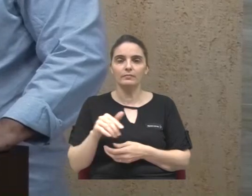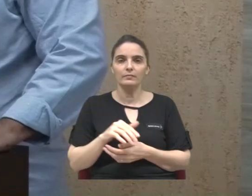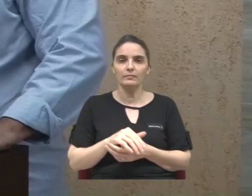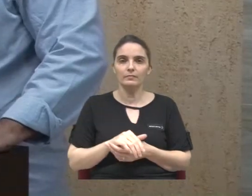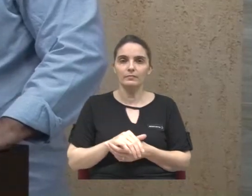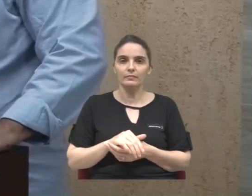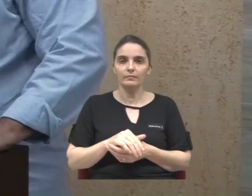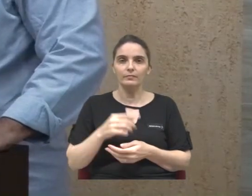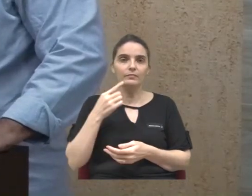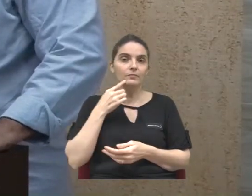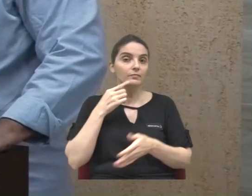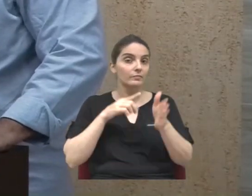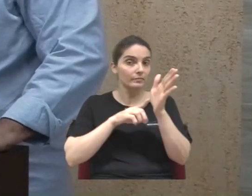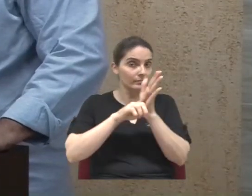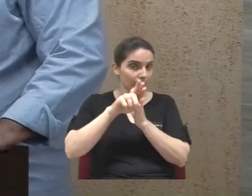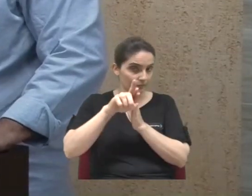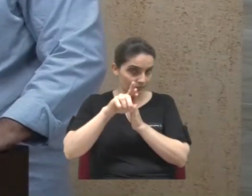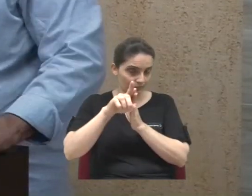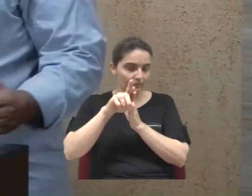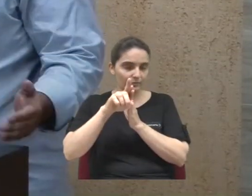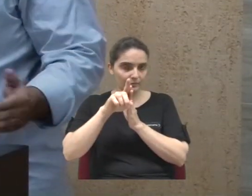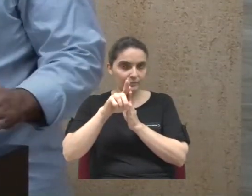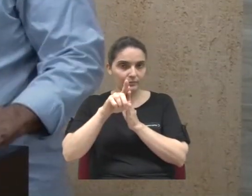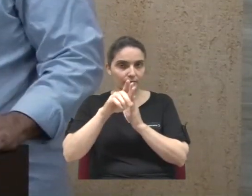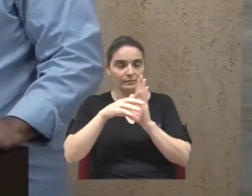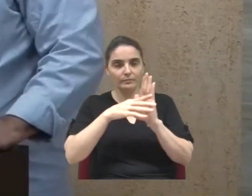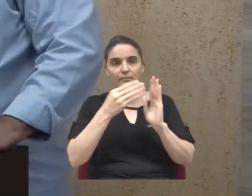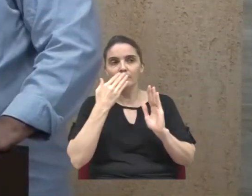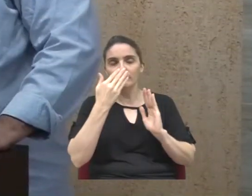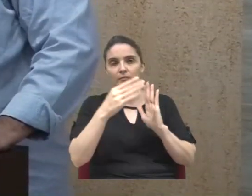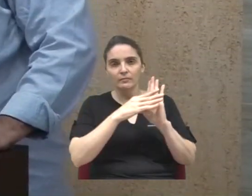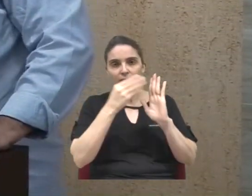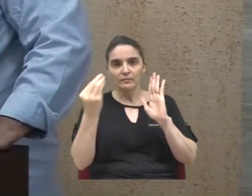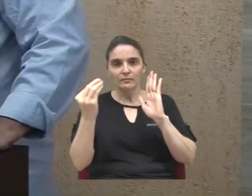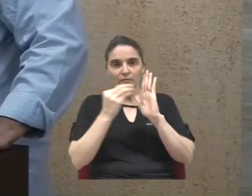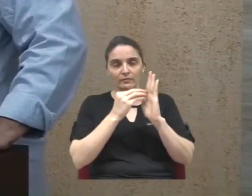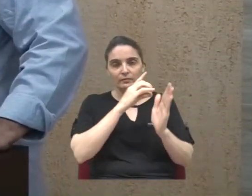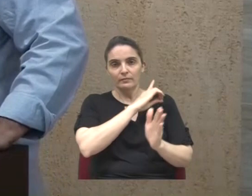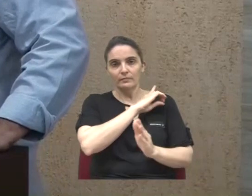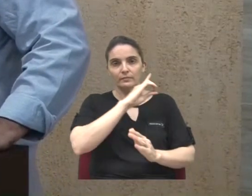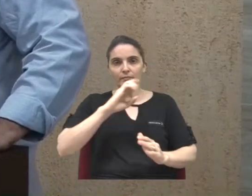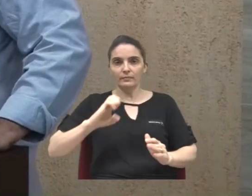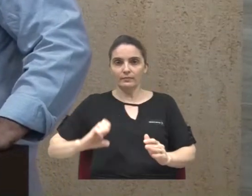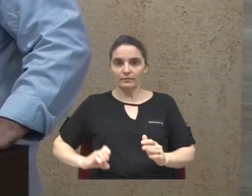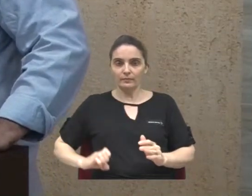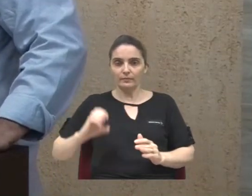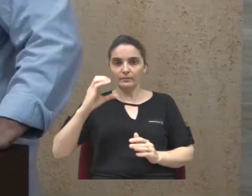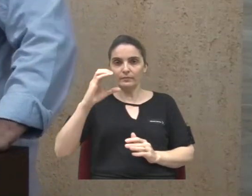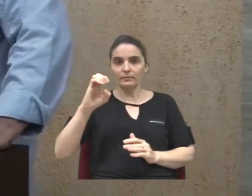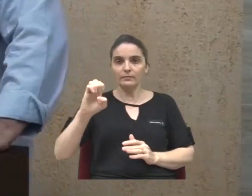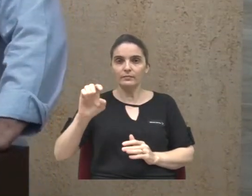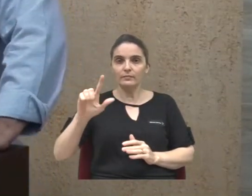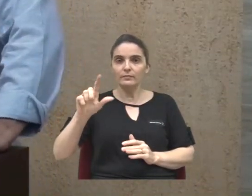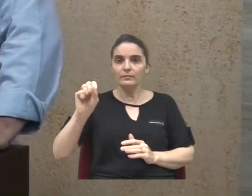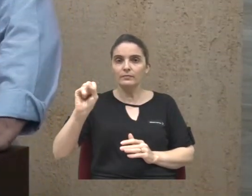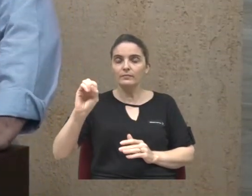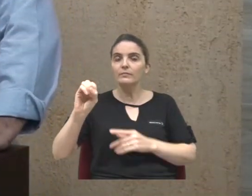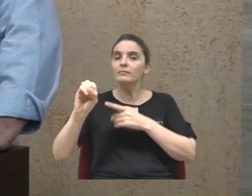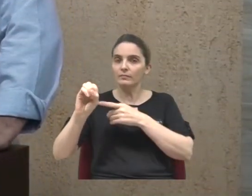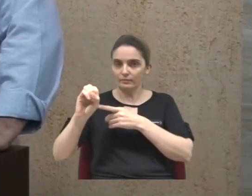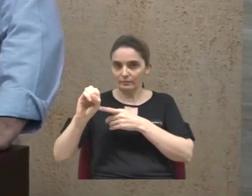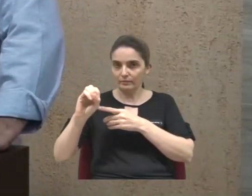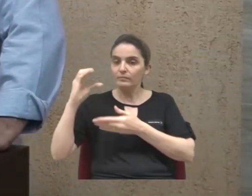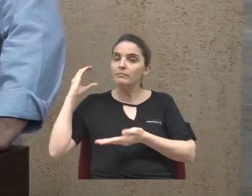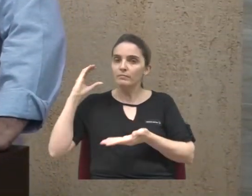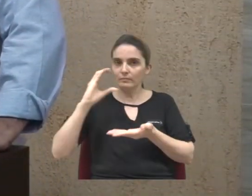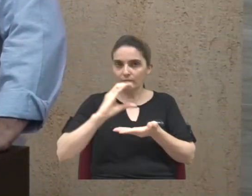requerimento pedindo emenda para o deputado até então estadual Celso Nascimento, e ele mandou uma verba com contrapartida da